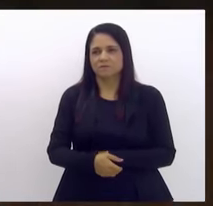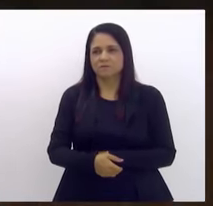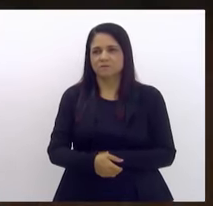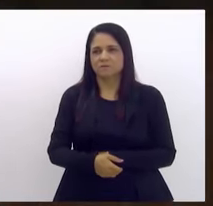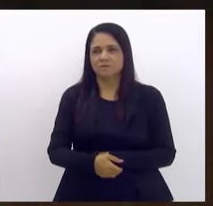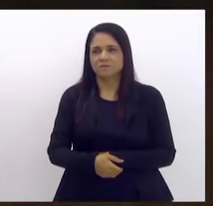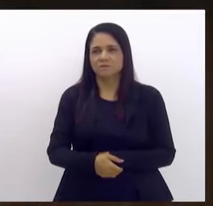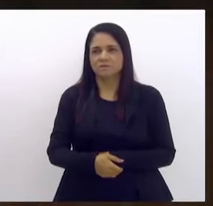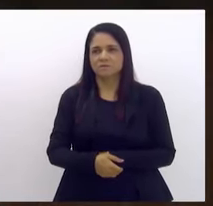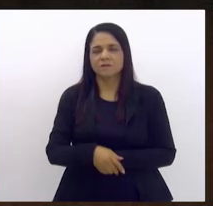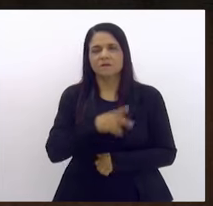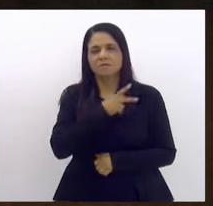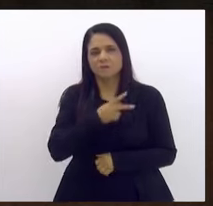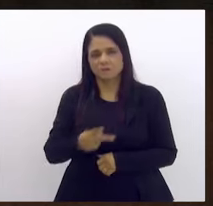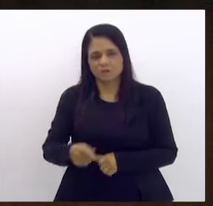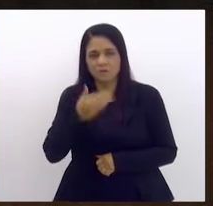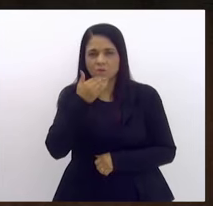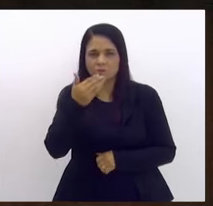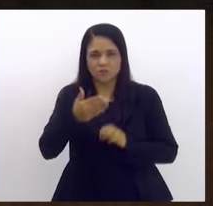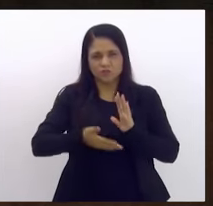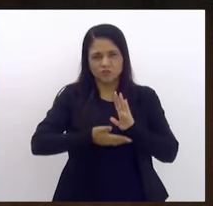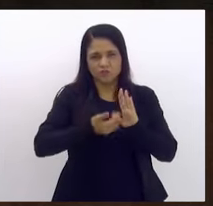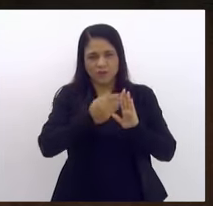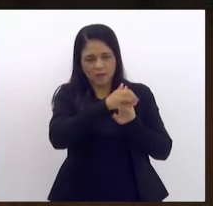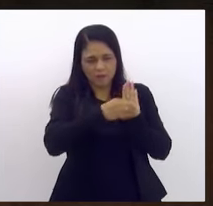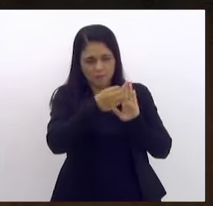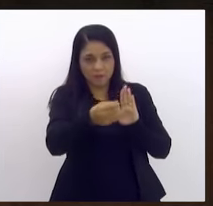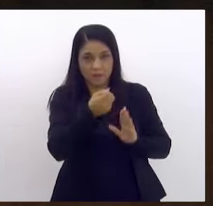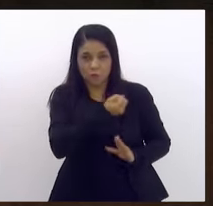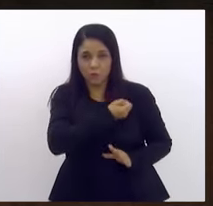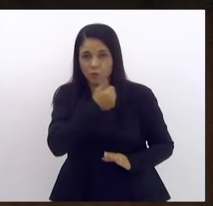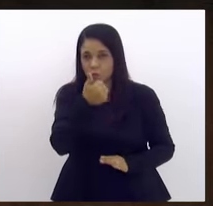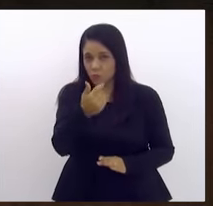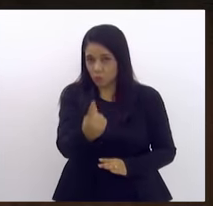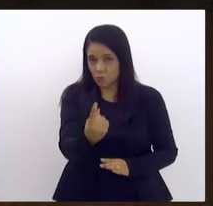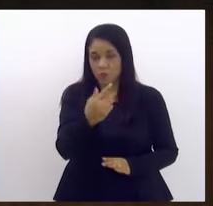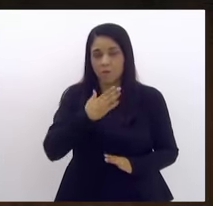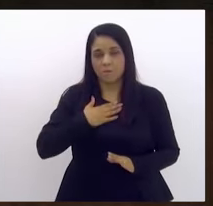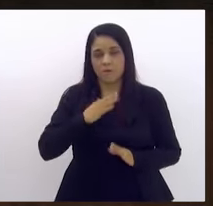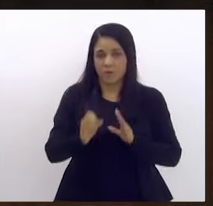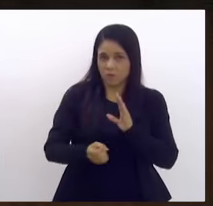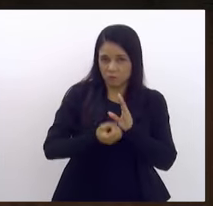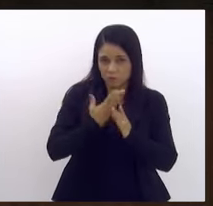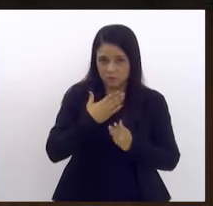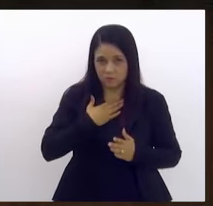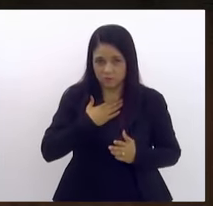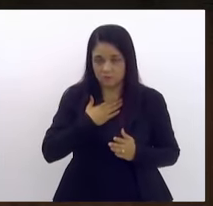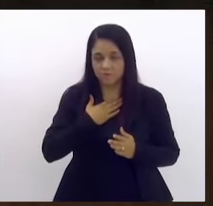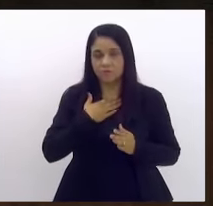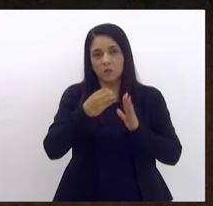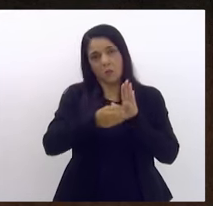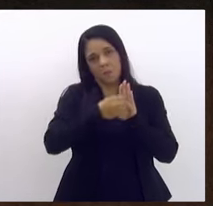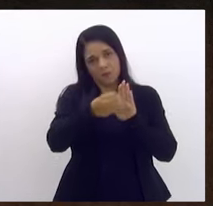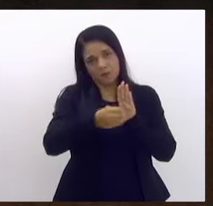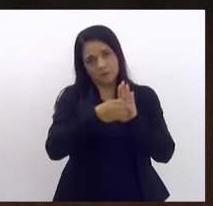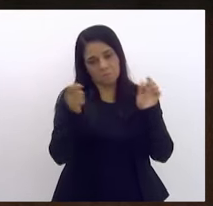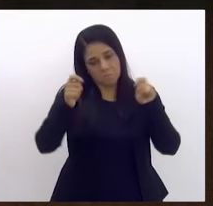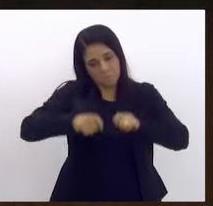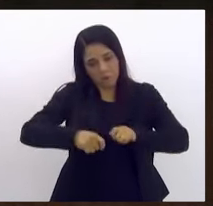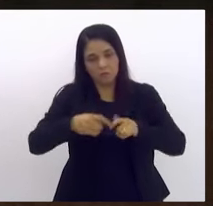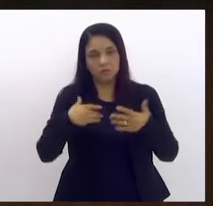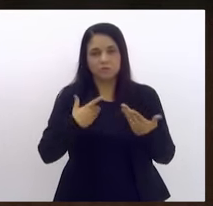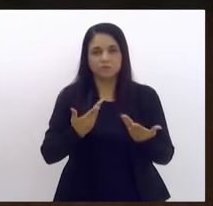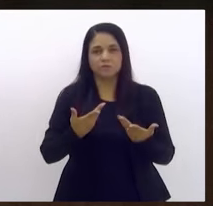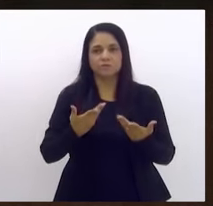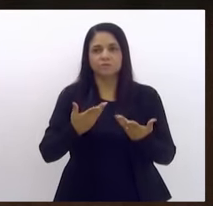Senhor presidente, vou pedir a retirada da emenda 1, que é de minha autoria, portanto, posso dar o parecer.